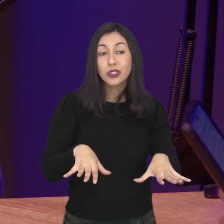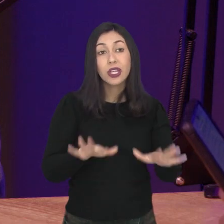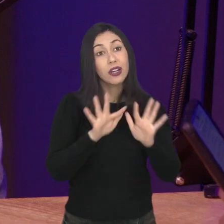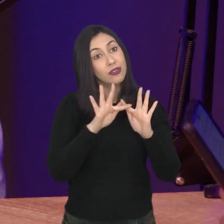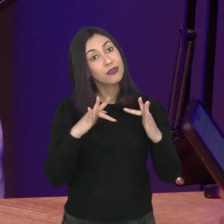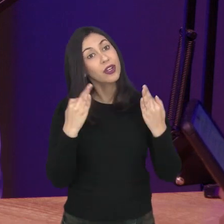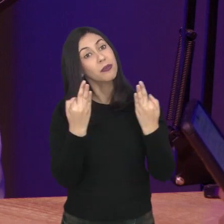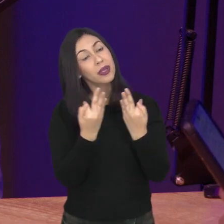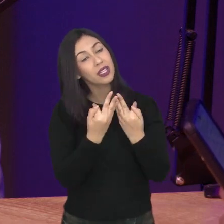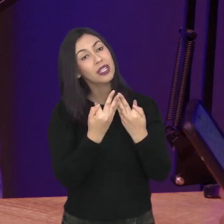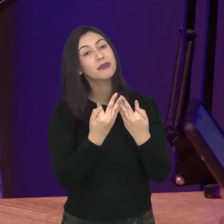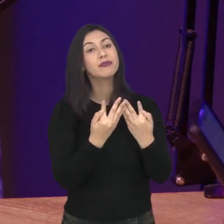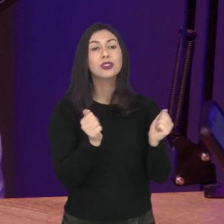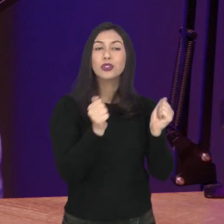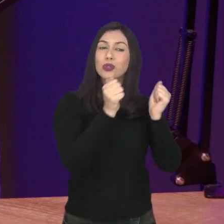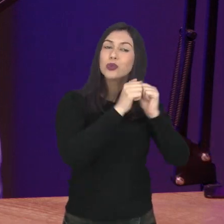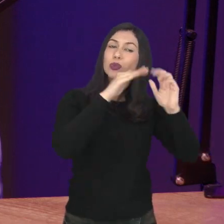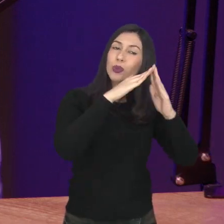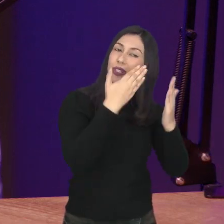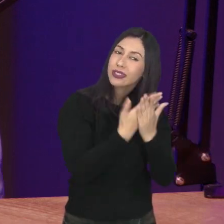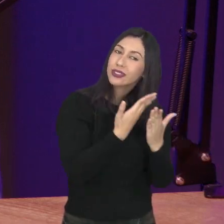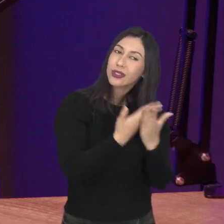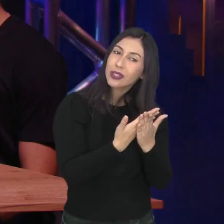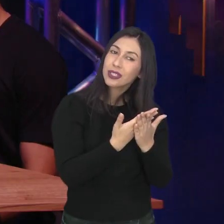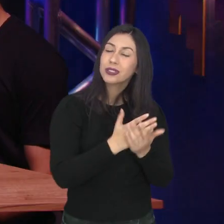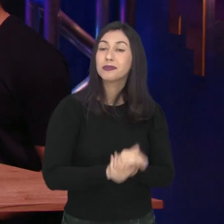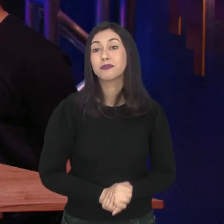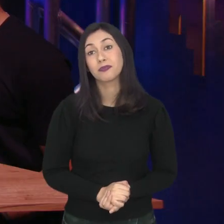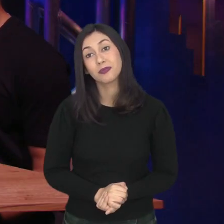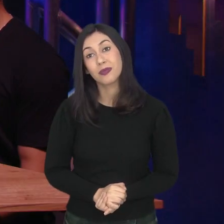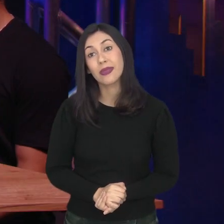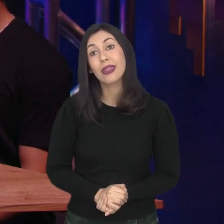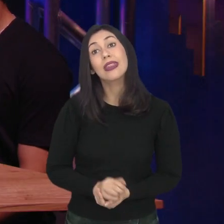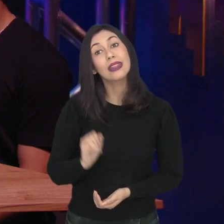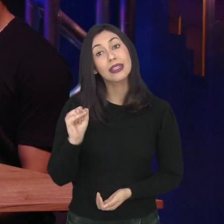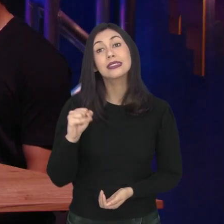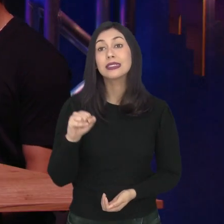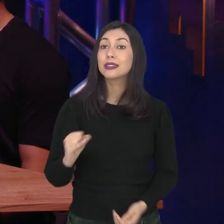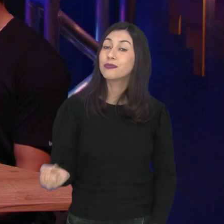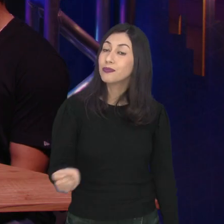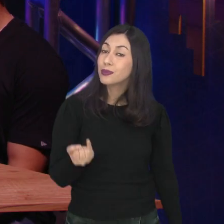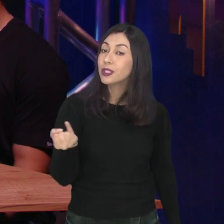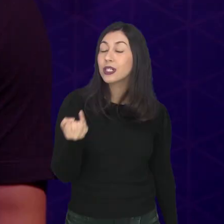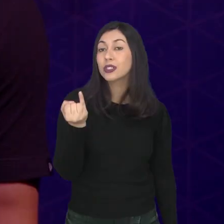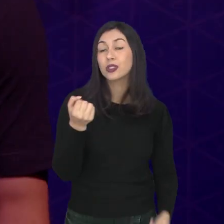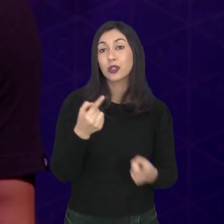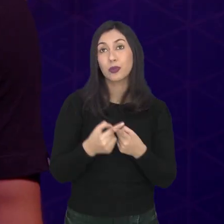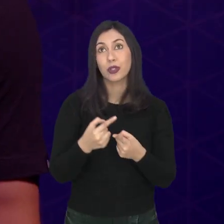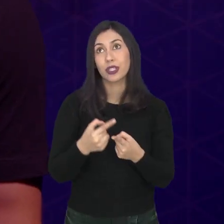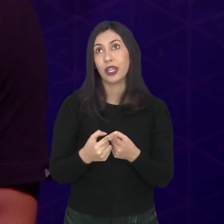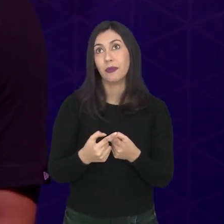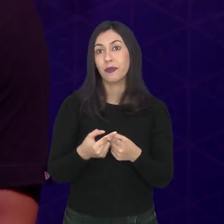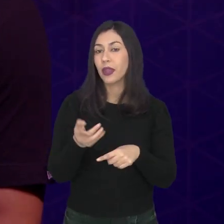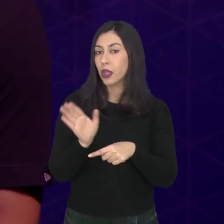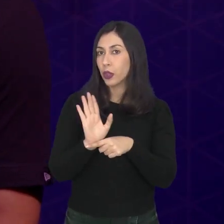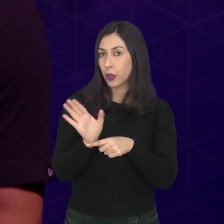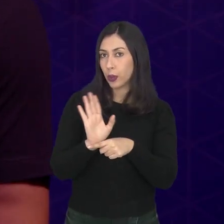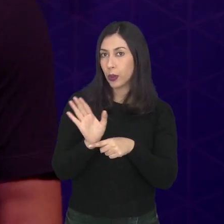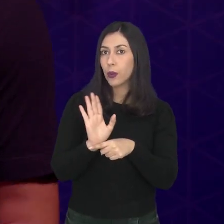é família e escola que precisa trabalhar junto. Isso é importante, porque em A Voz do